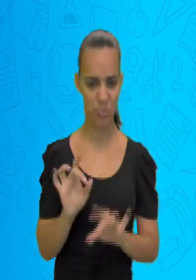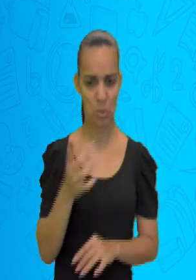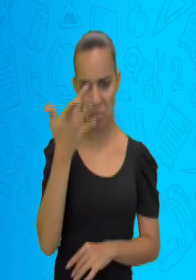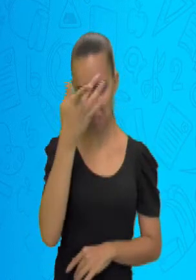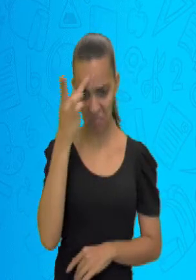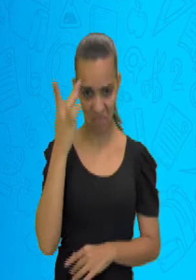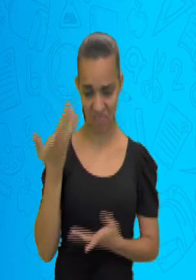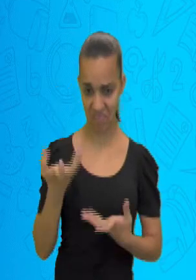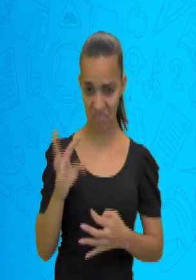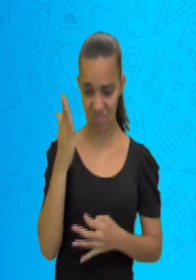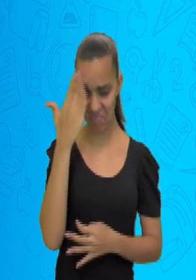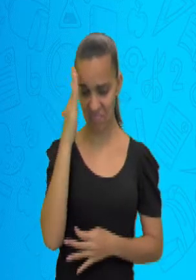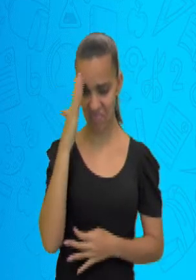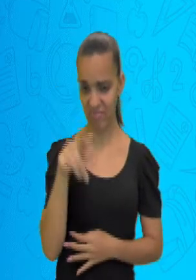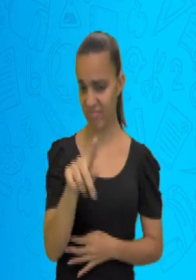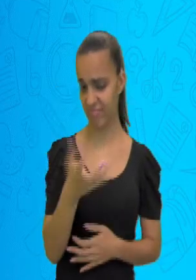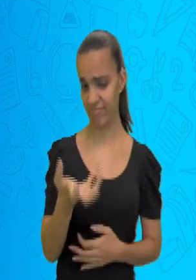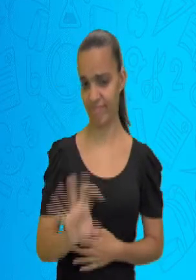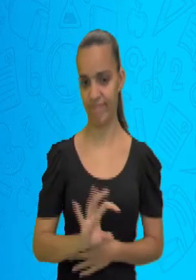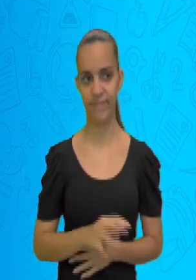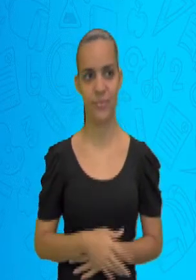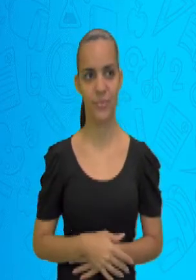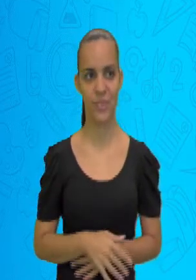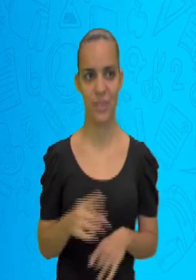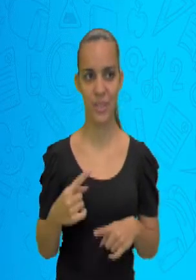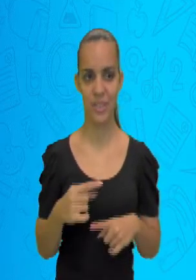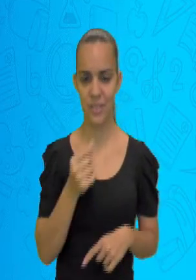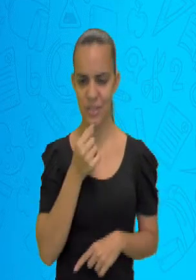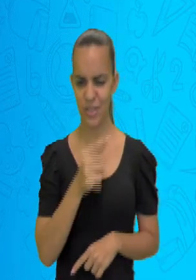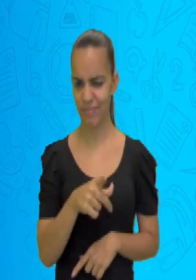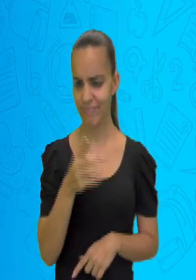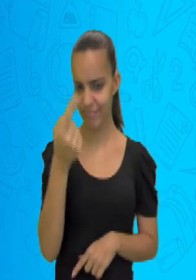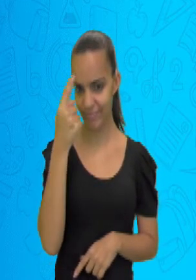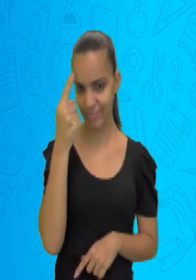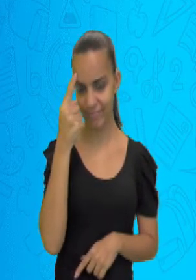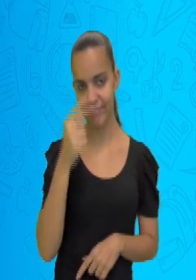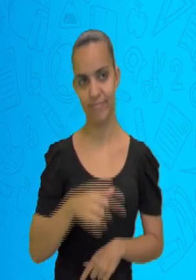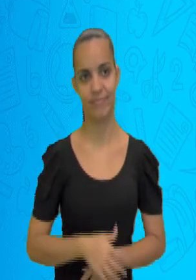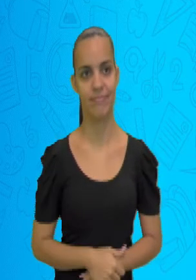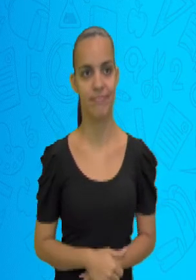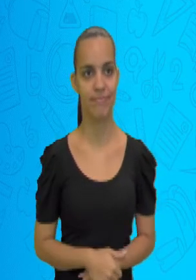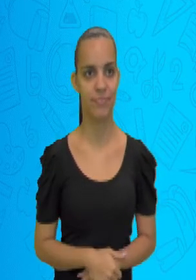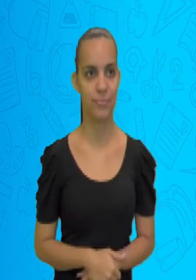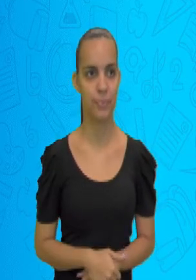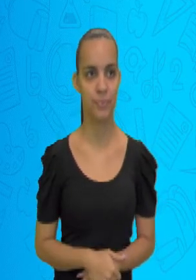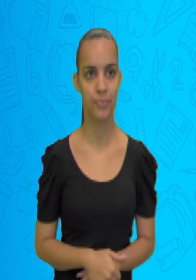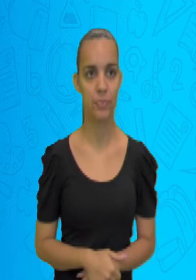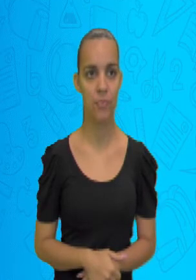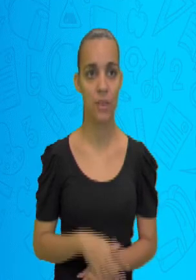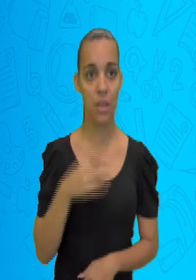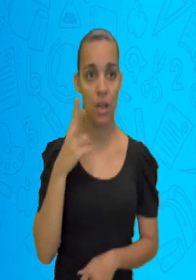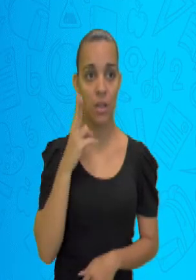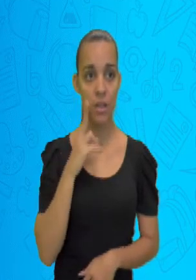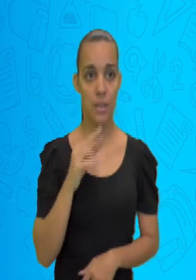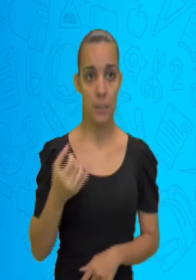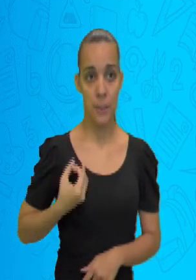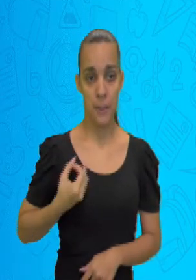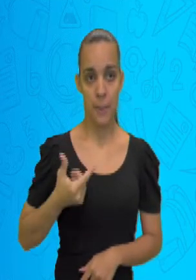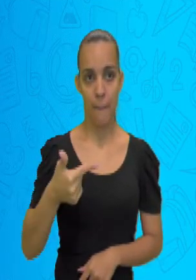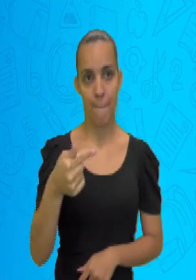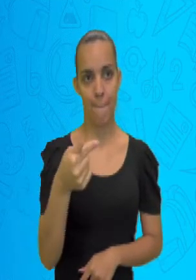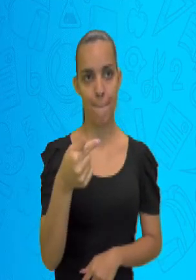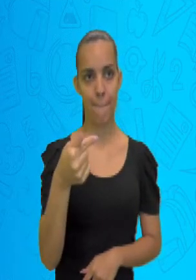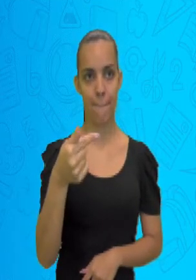não entende quem não quer. Isso é uma dica para você ler várias vezes aí para compreender o texto. Questão número